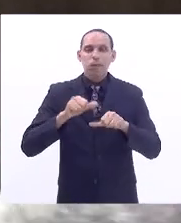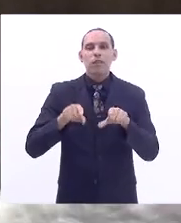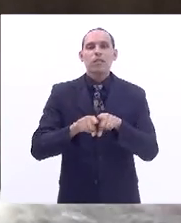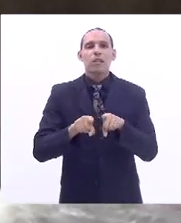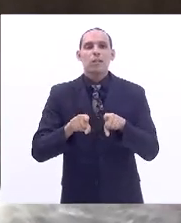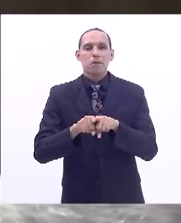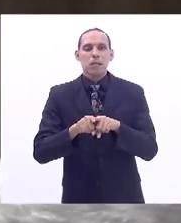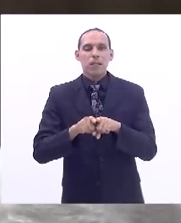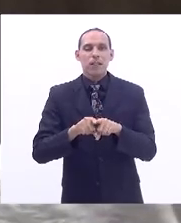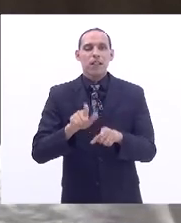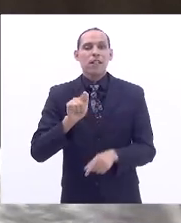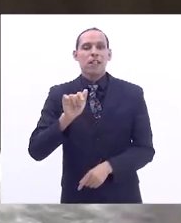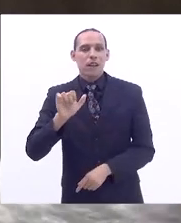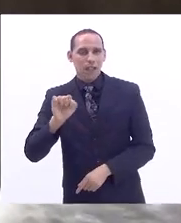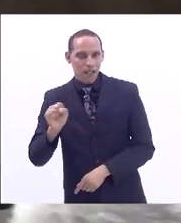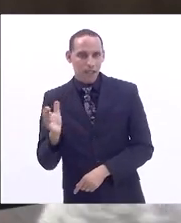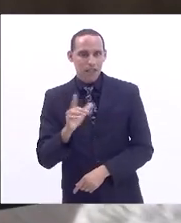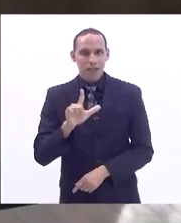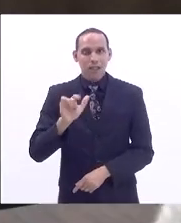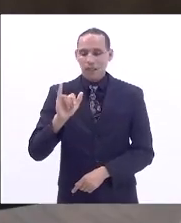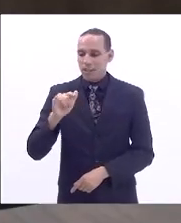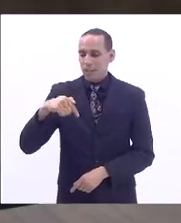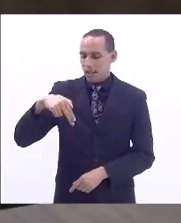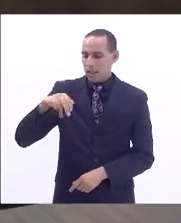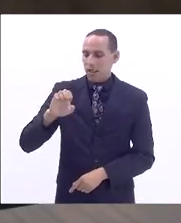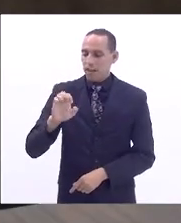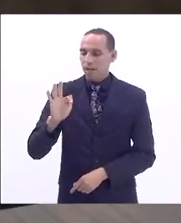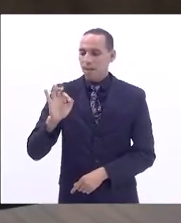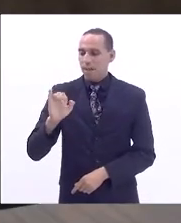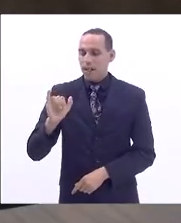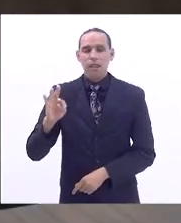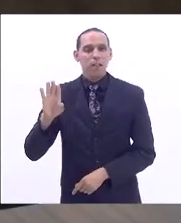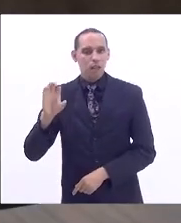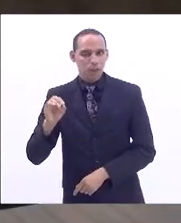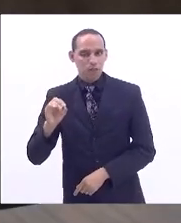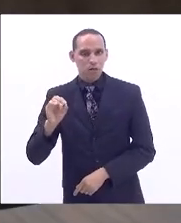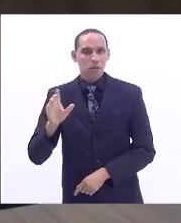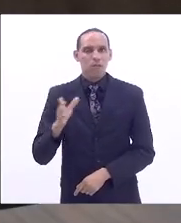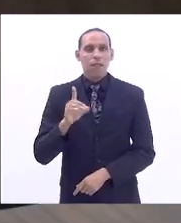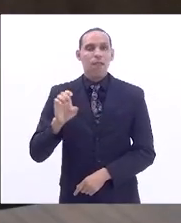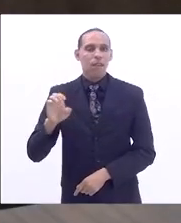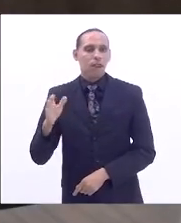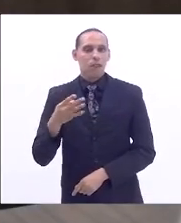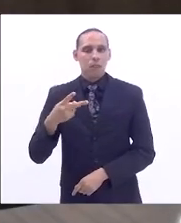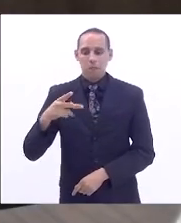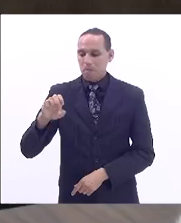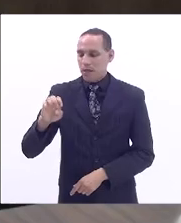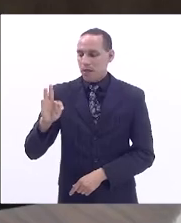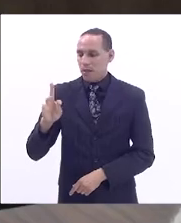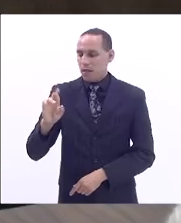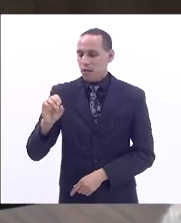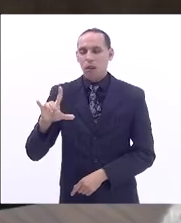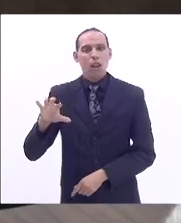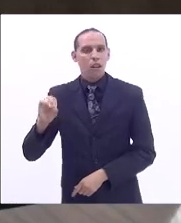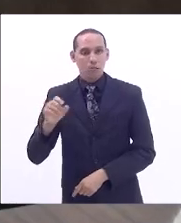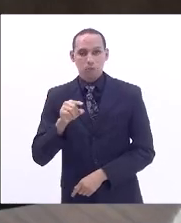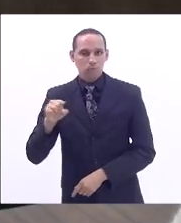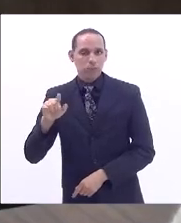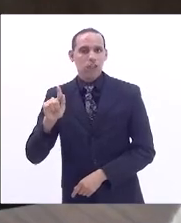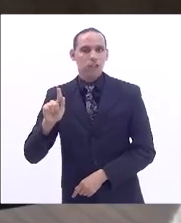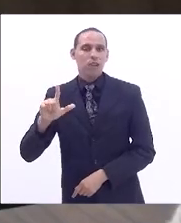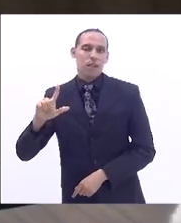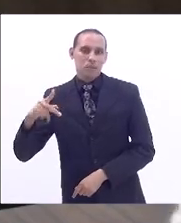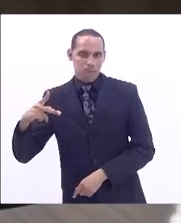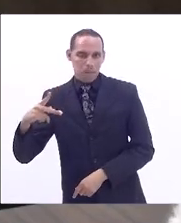corrigido para gás liquefeito de petróleo troço GLP Então essa foi aproveite para